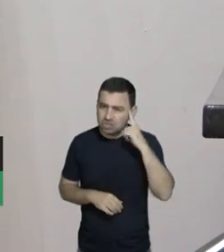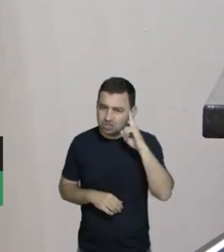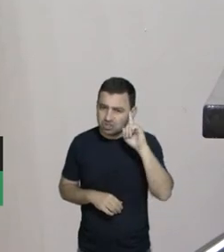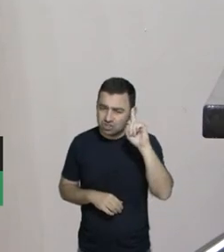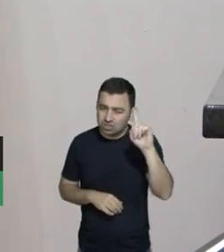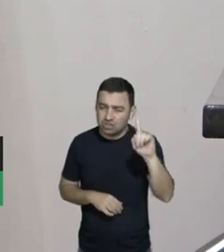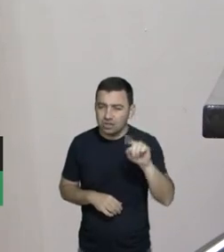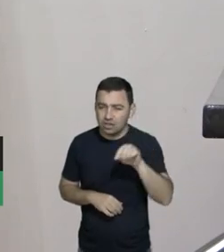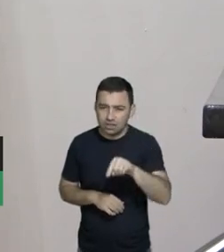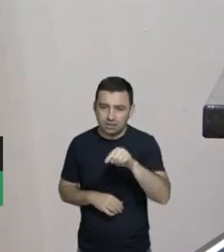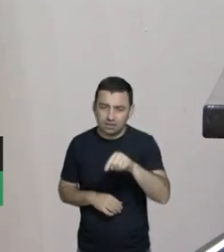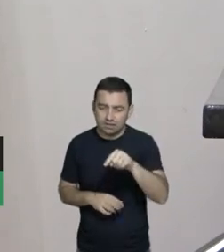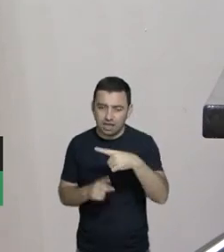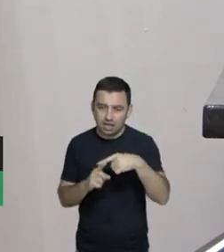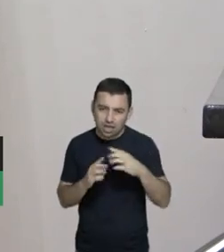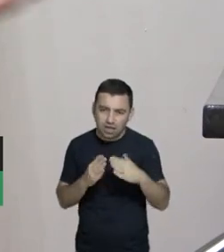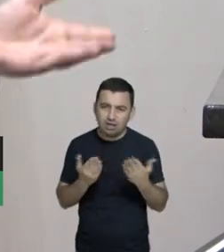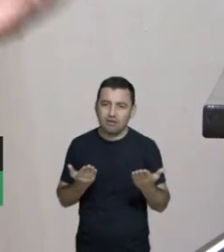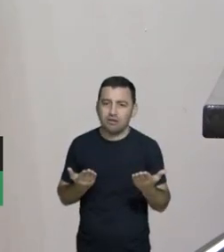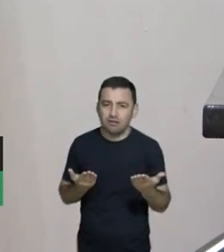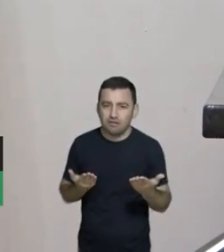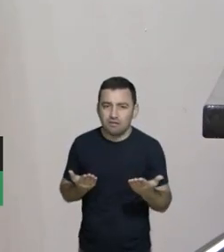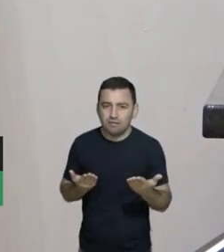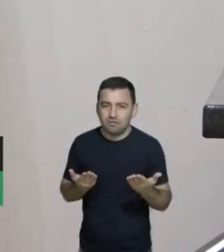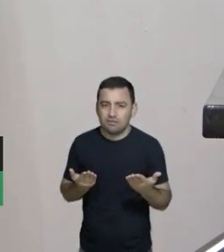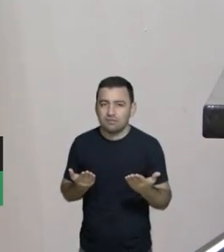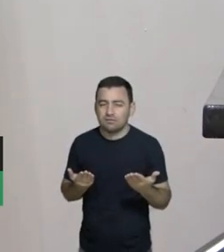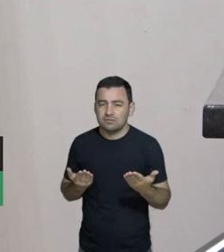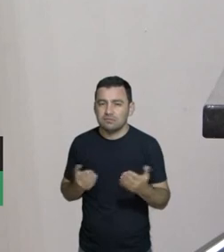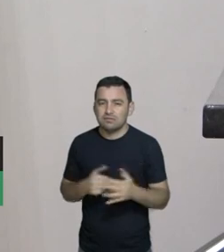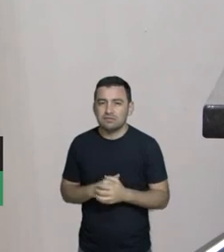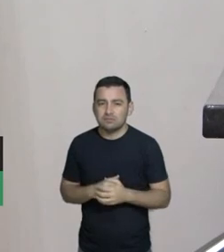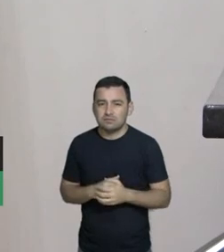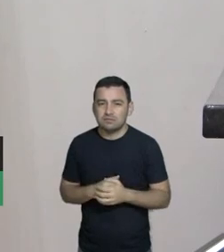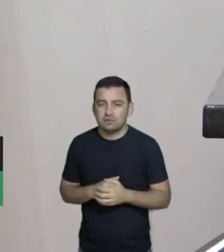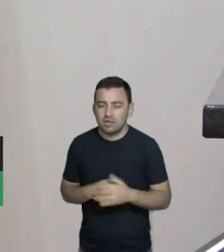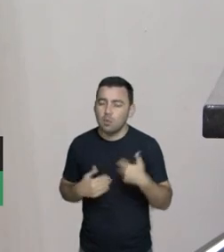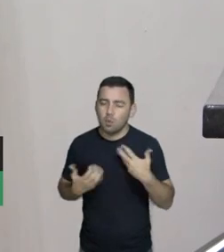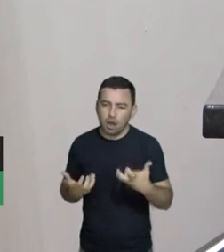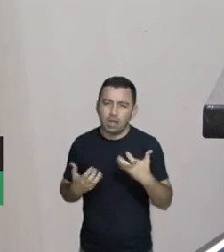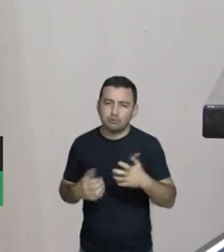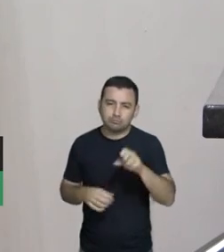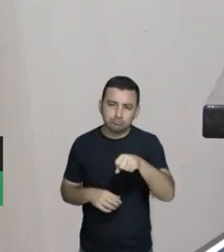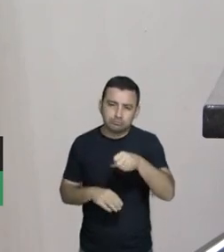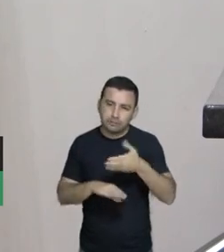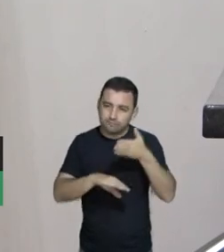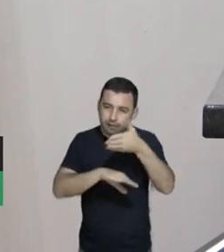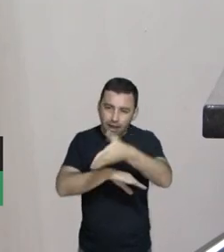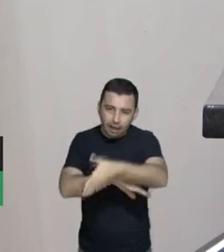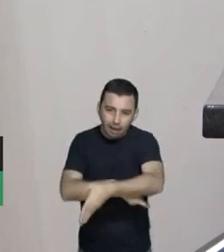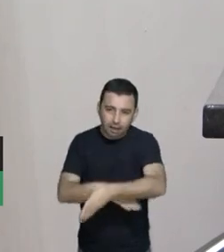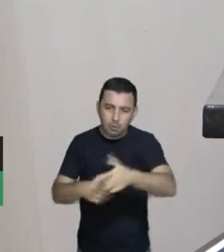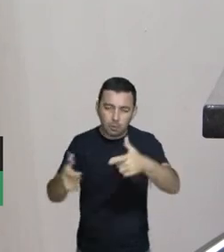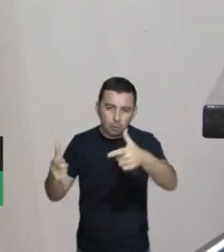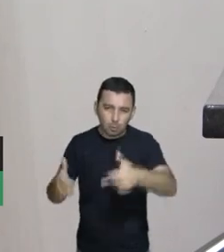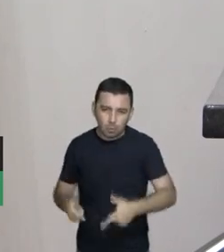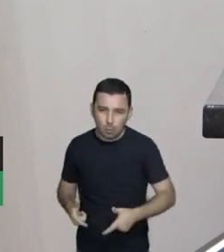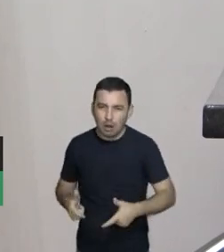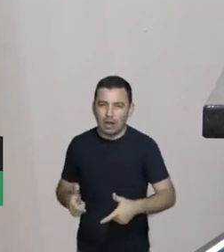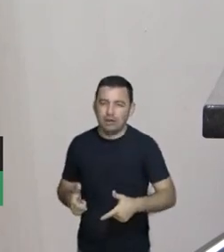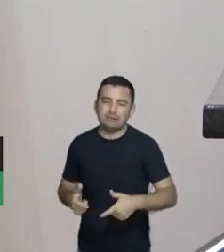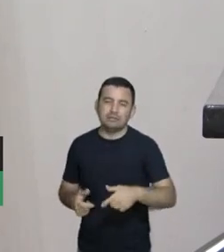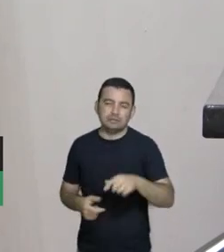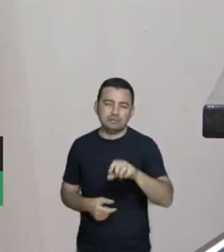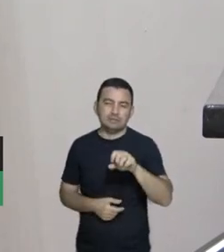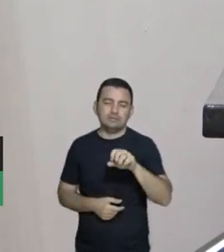Aparecida, e amanhã eu quero sim, deputado Volney, ir lá na igreja de Nossa Senhora Aparecida, lá no bairro Sertão de Santa